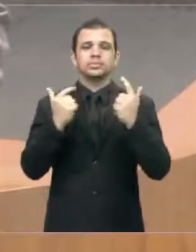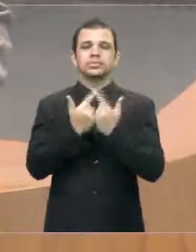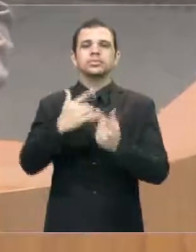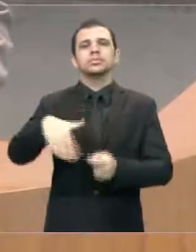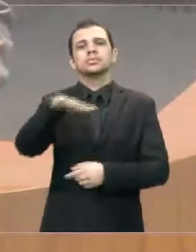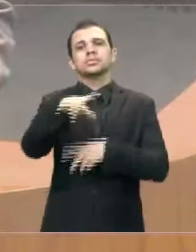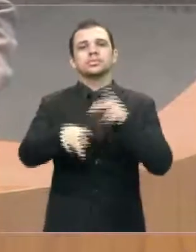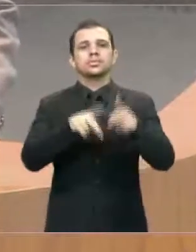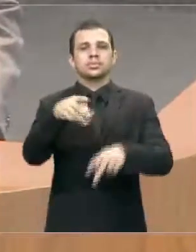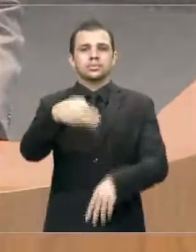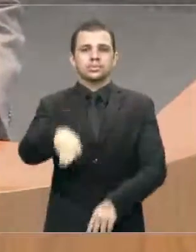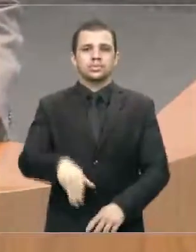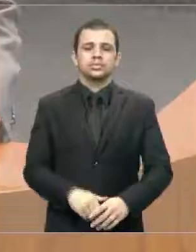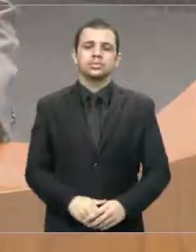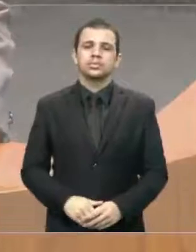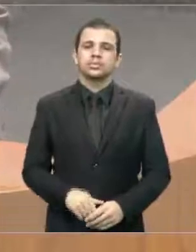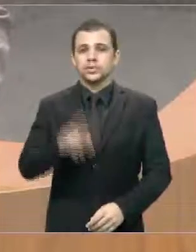inicialmente,